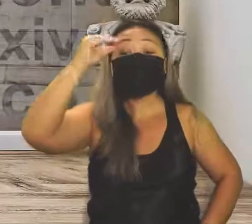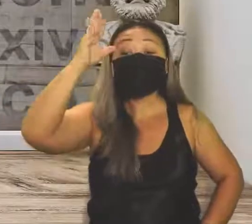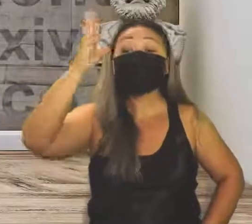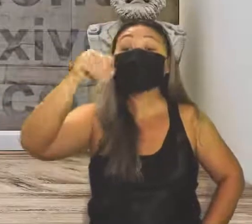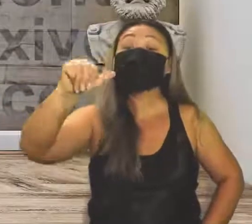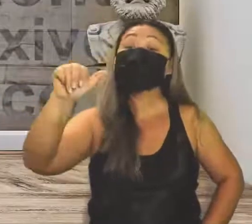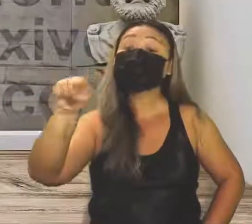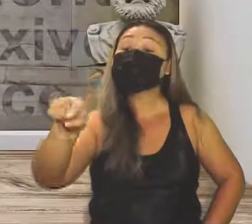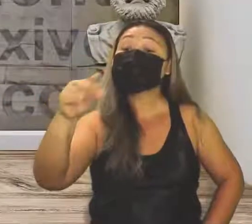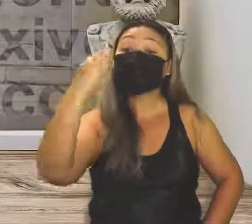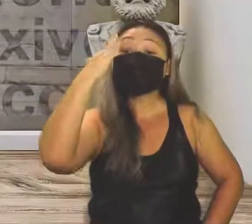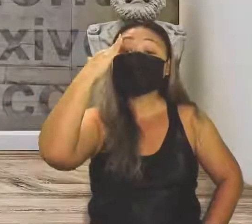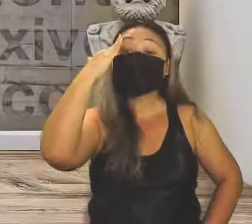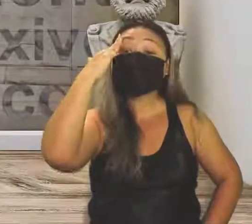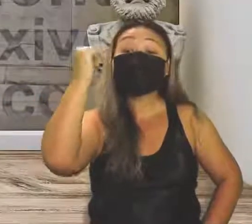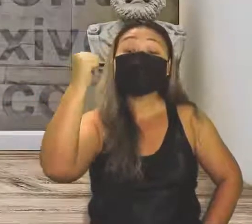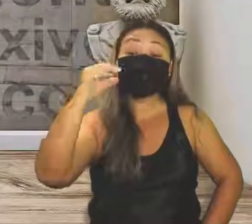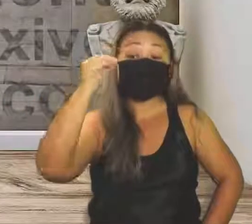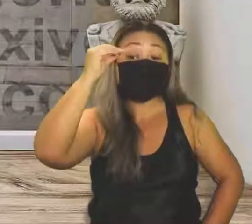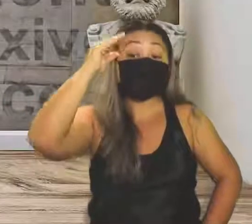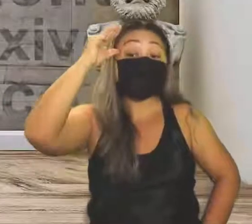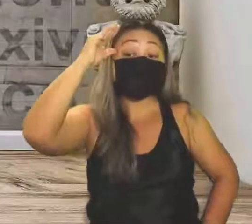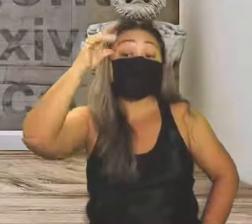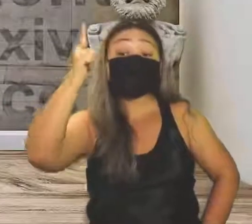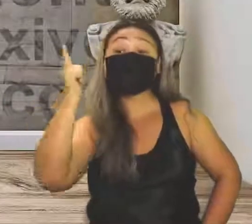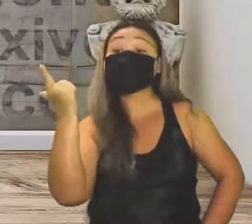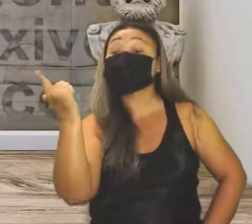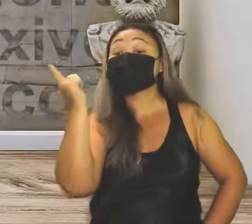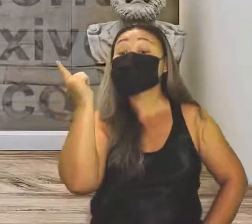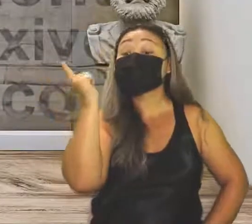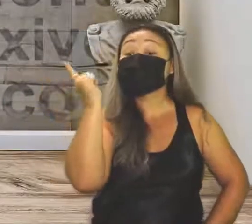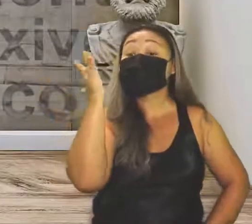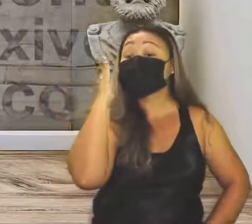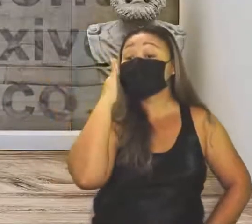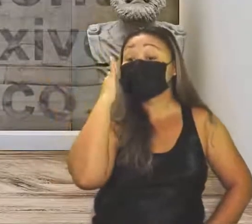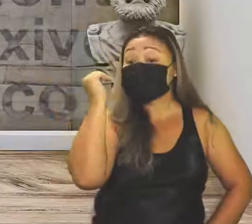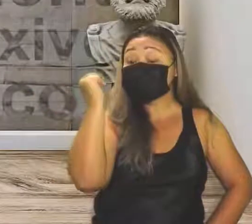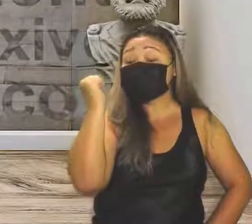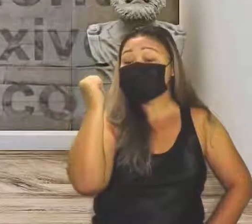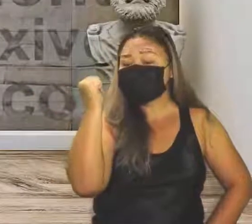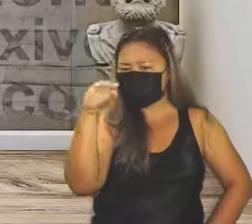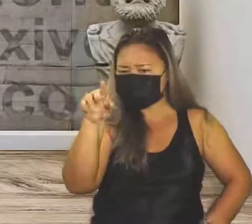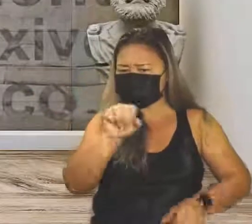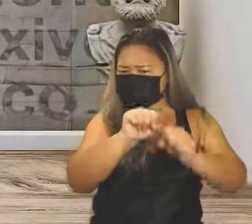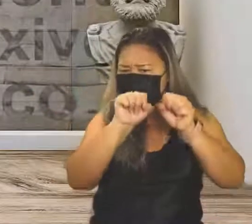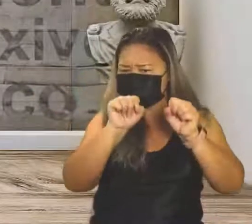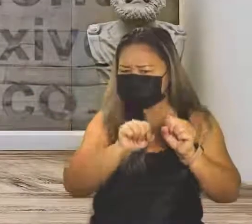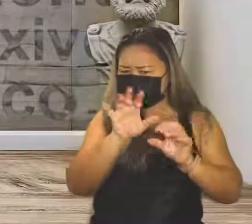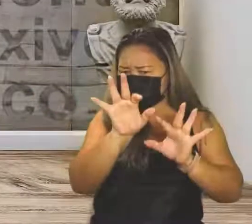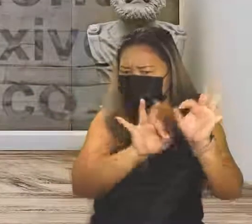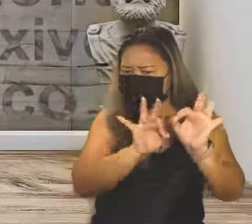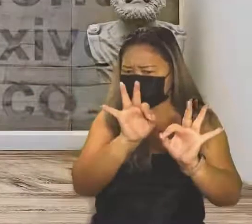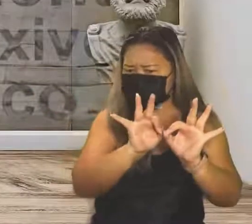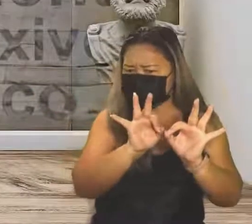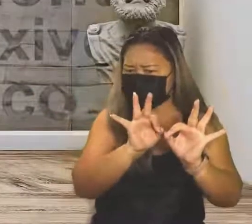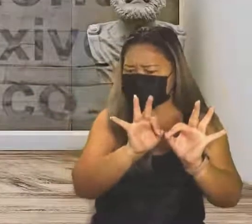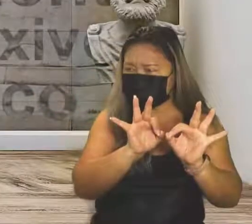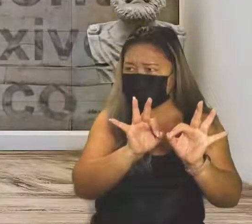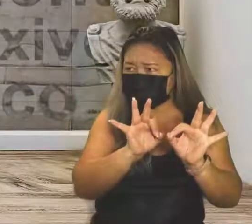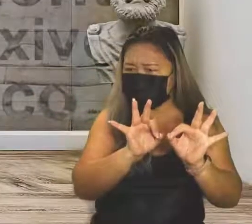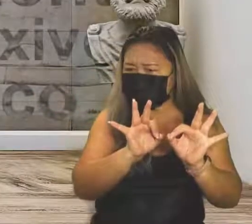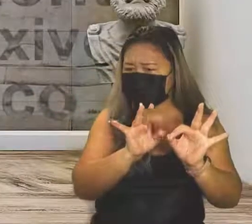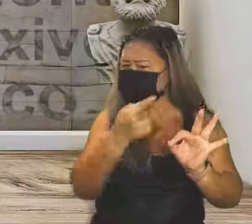sabe? Você tem mais aptidão, né, que você. Você é uma pessoa sistemática? Você é uma